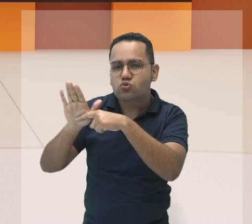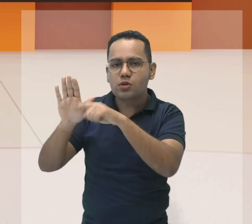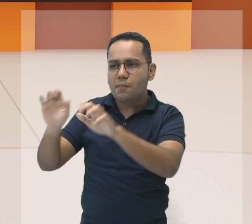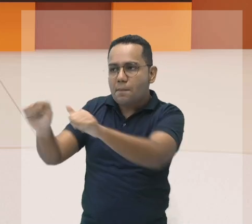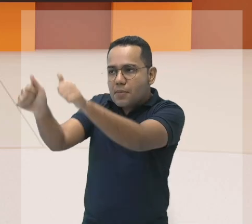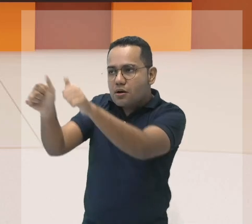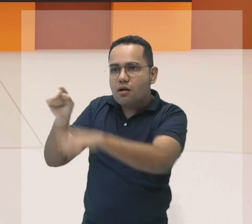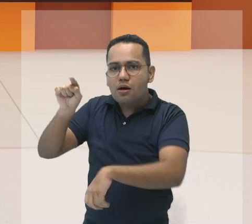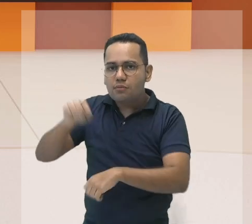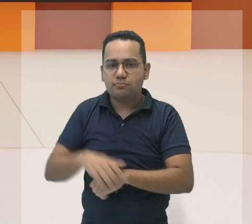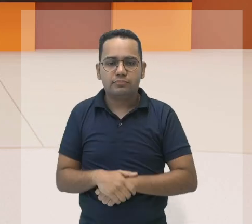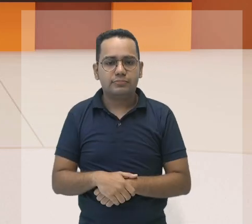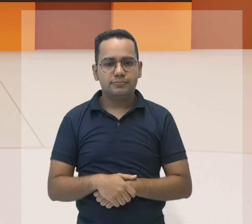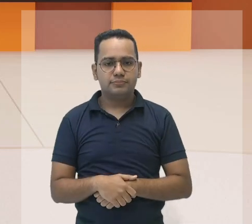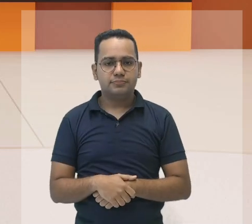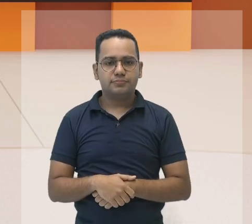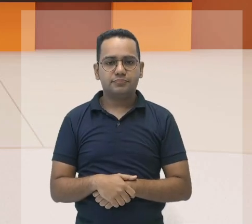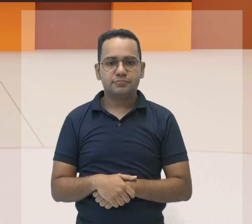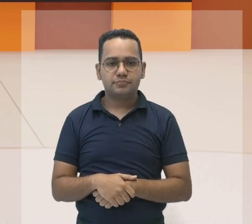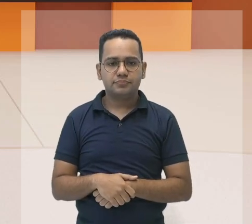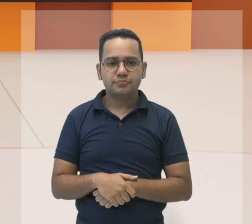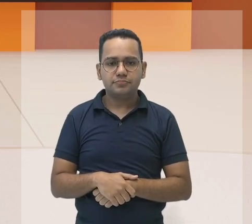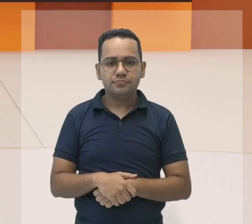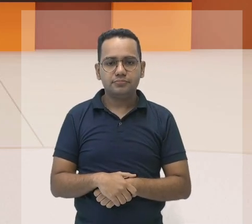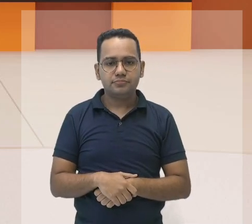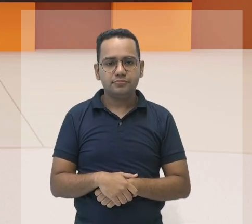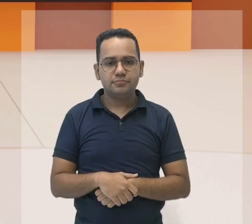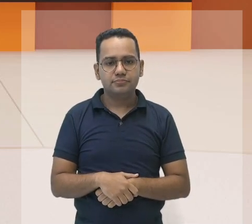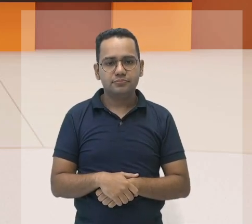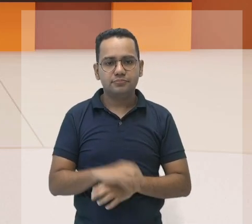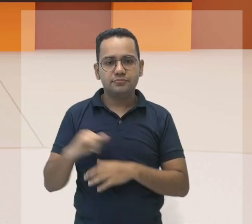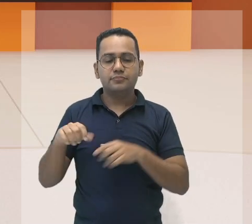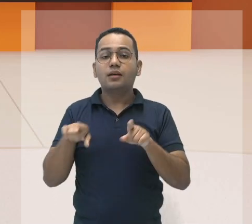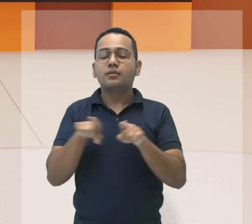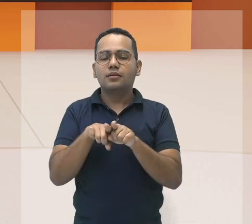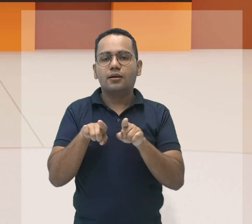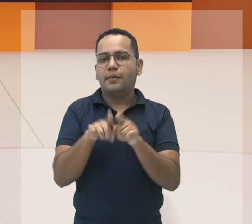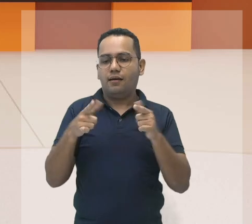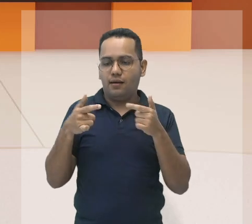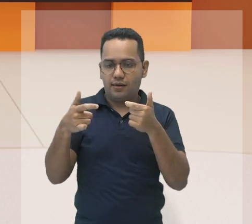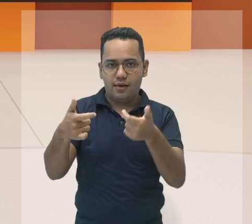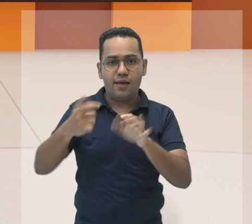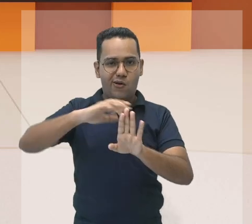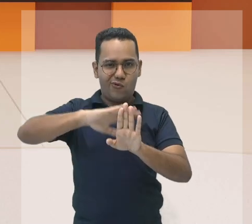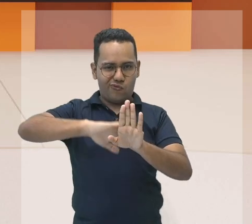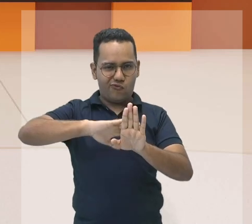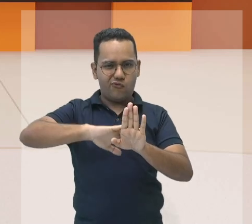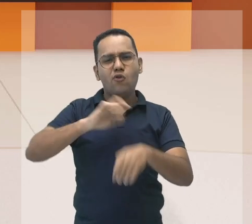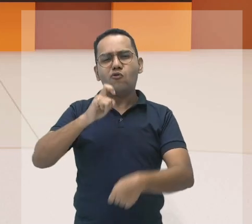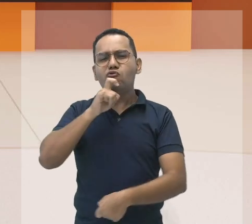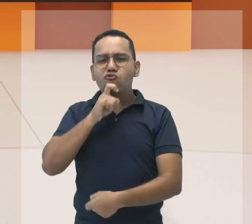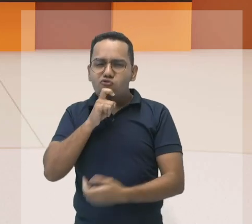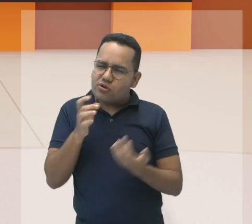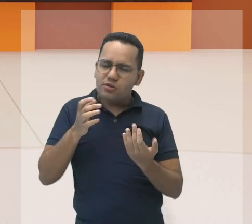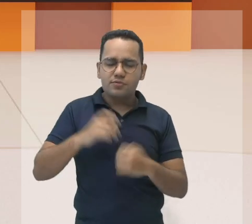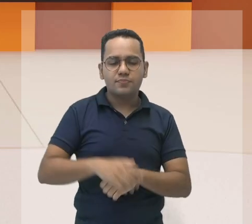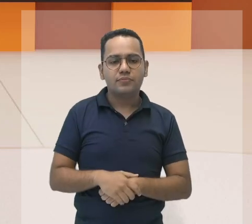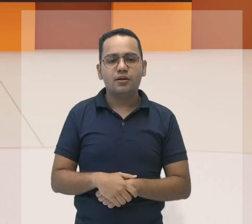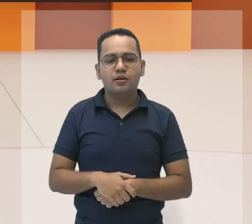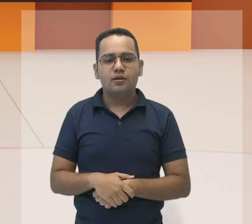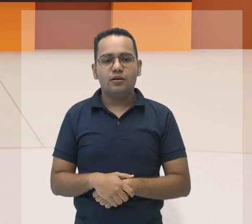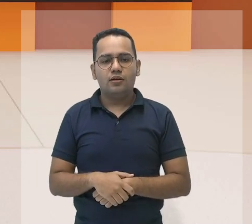desses países. Além, é claro, de uma cooperação econômica global, certo? A Guerra Fria também